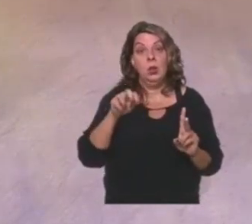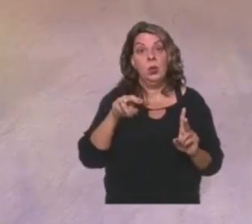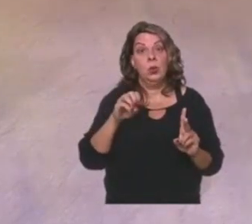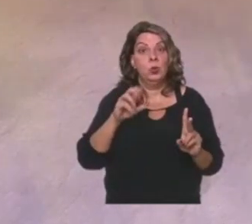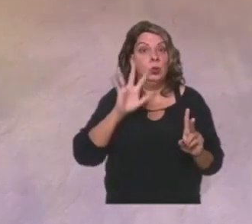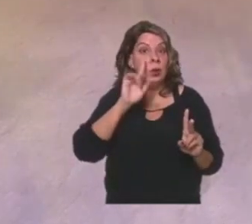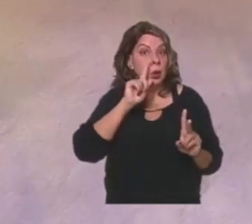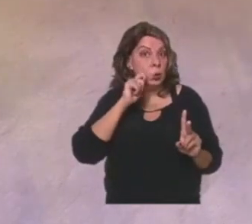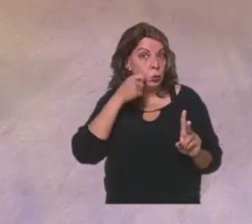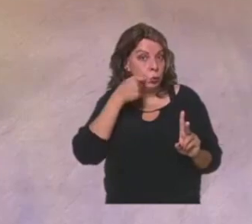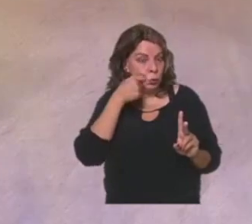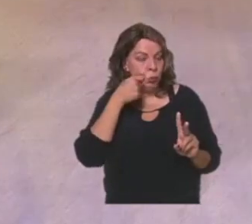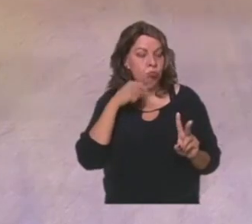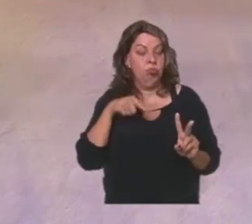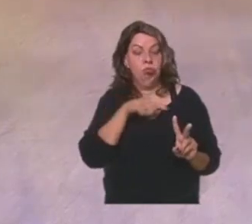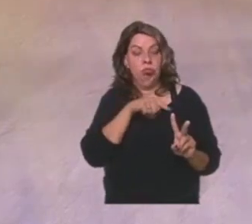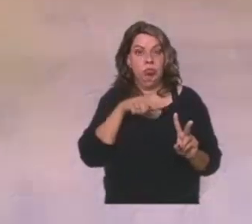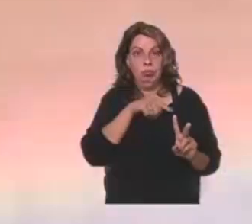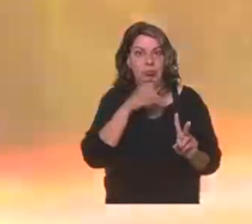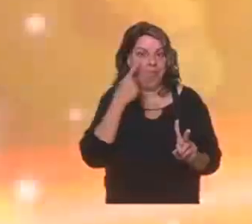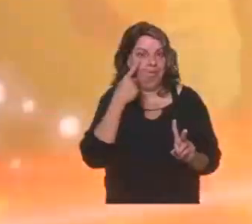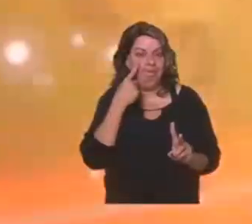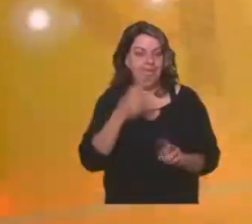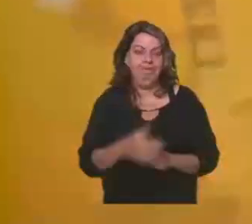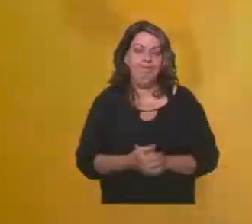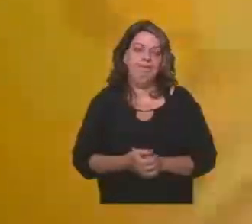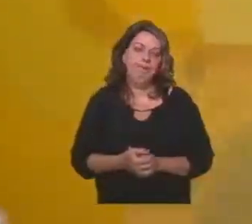eles falaram com a gente. Vamos Bacana. Ver. Bacana!